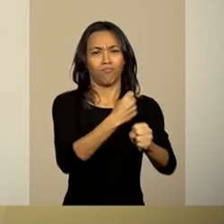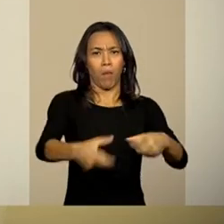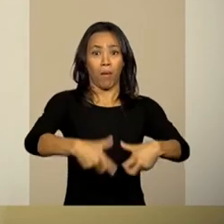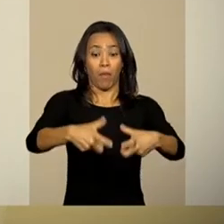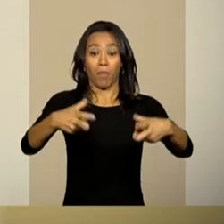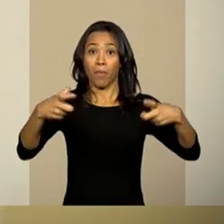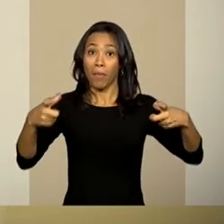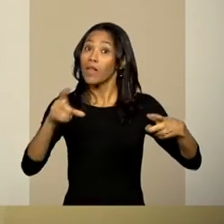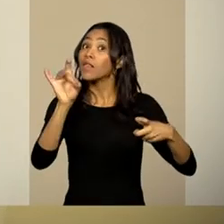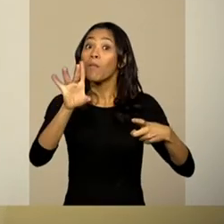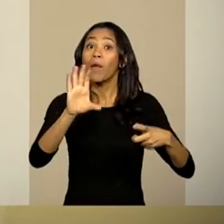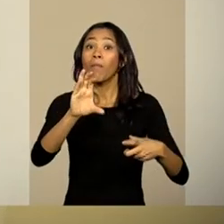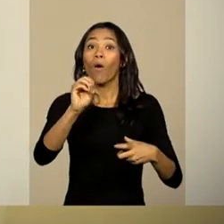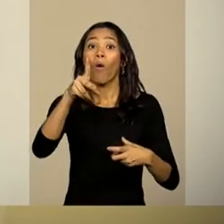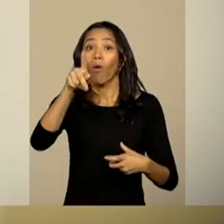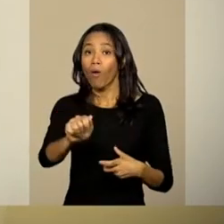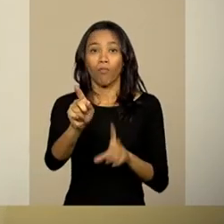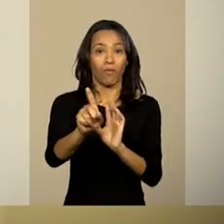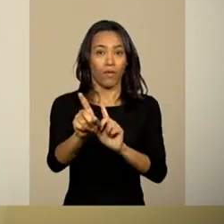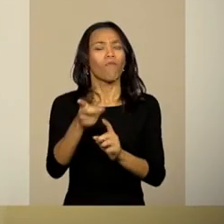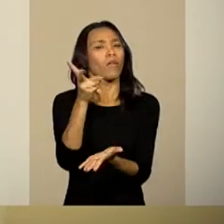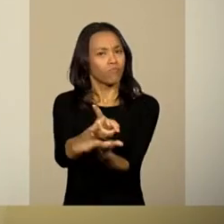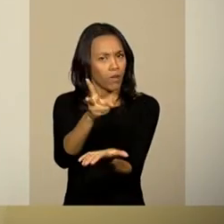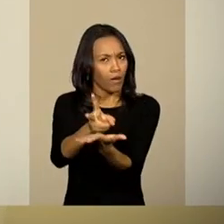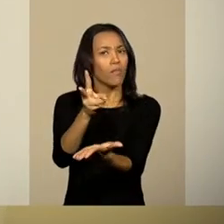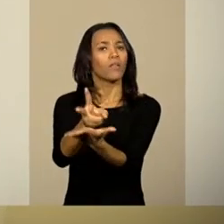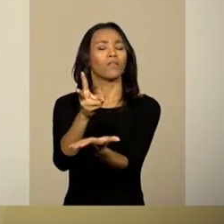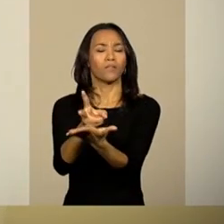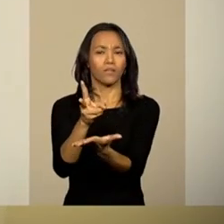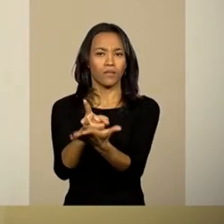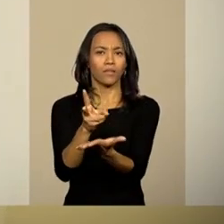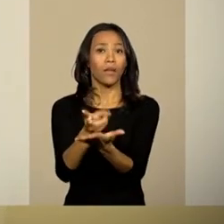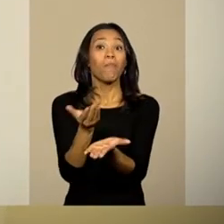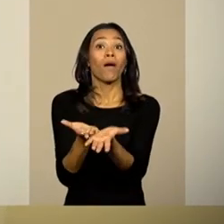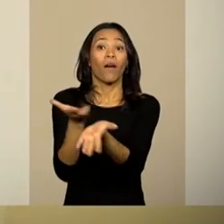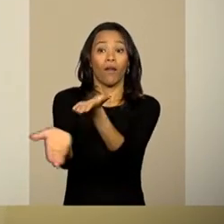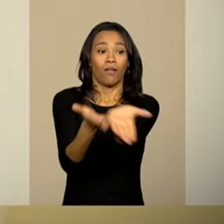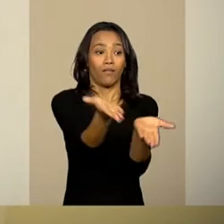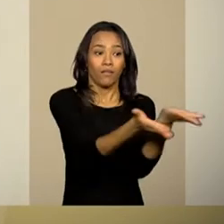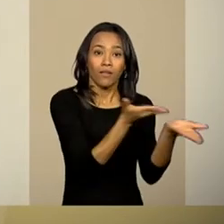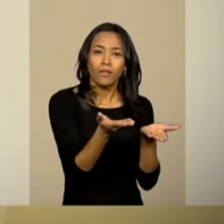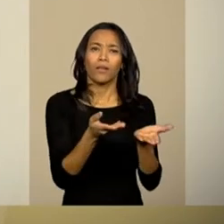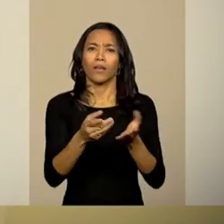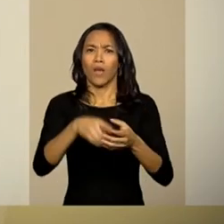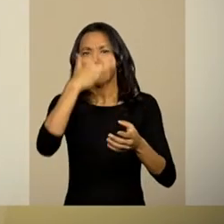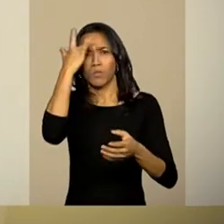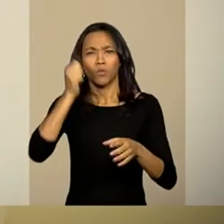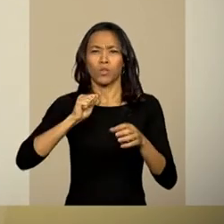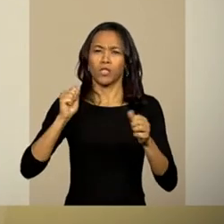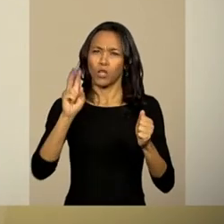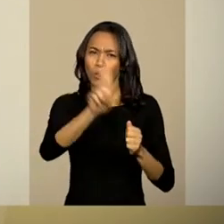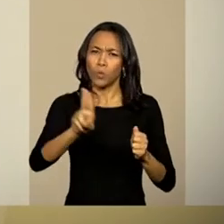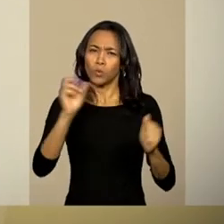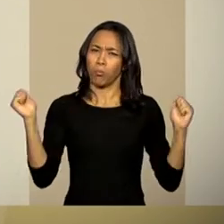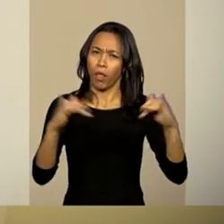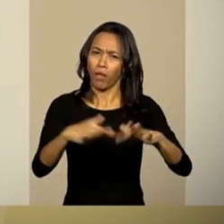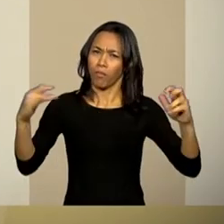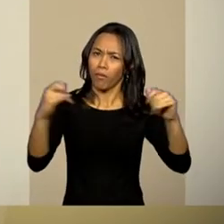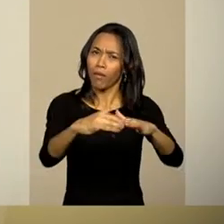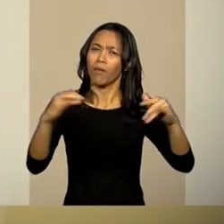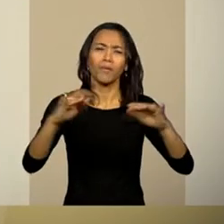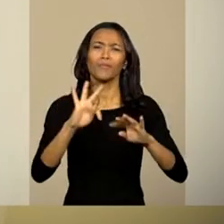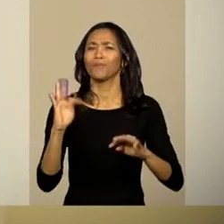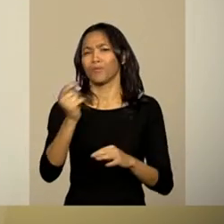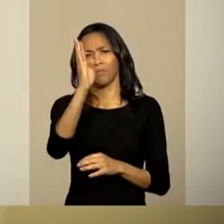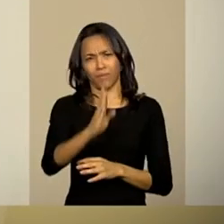elas não são para a Copa, serão as obras permanentes para atender o aumento de passageiros que ocorre em todo